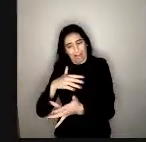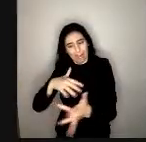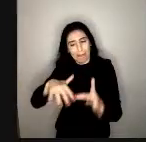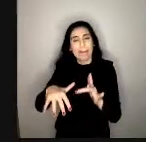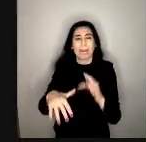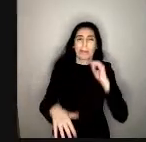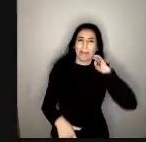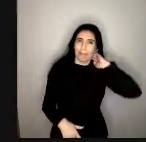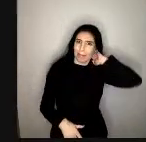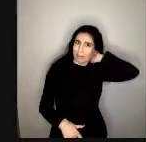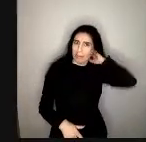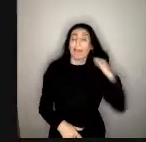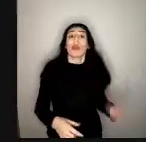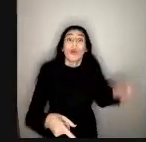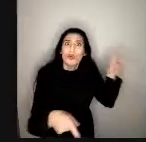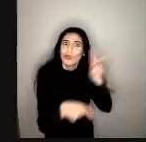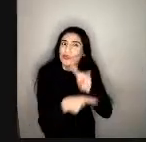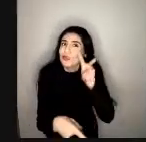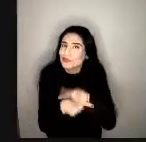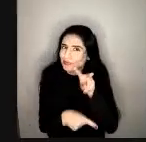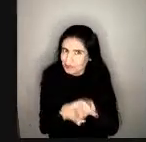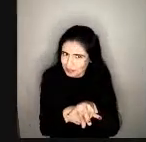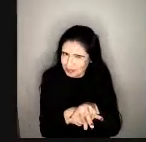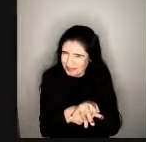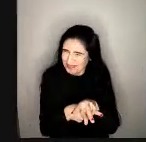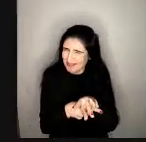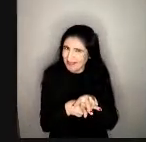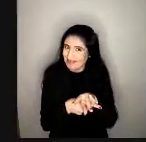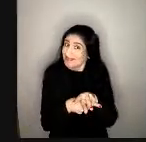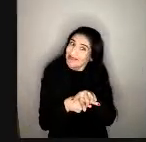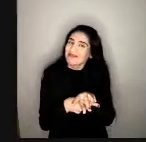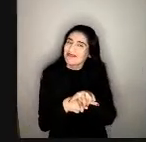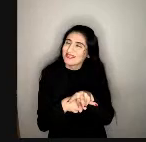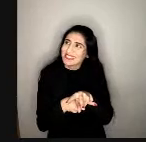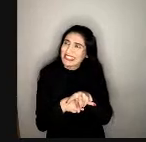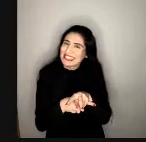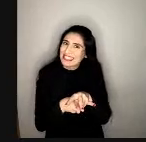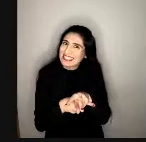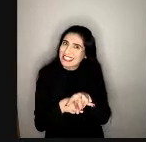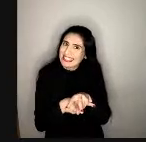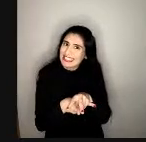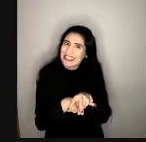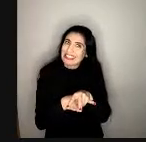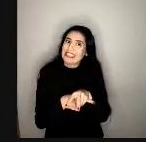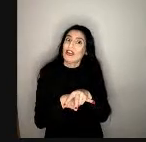Se cuidem, se façam o exame,